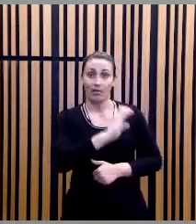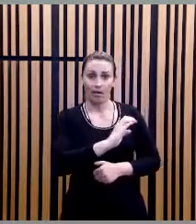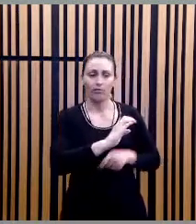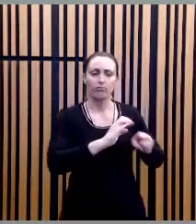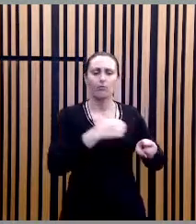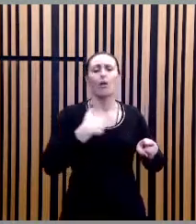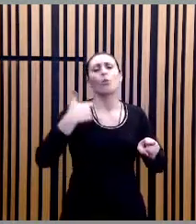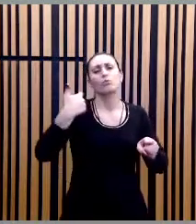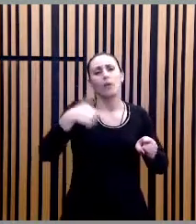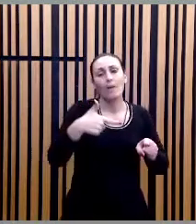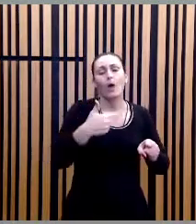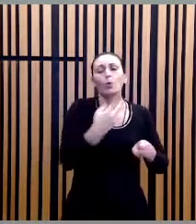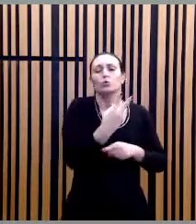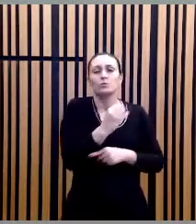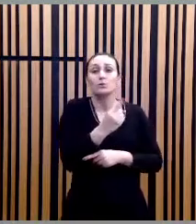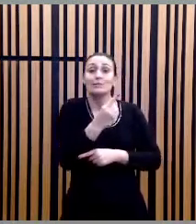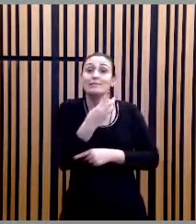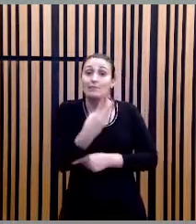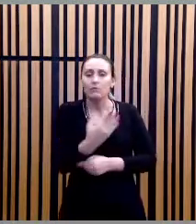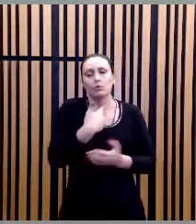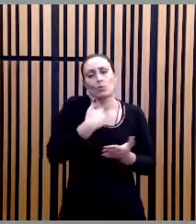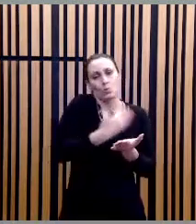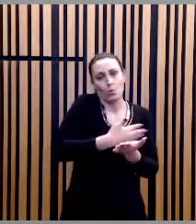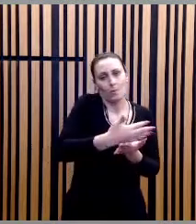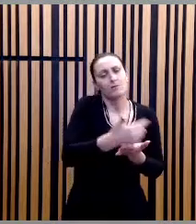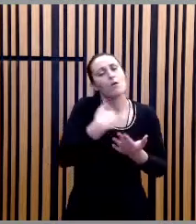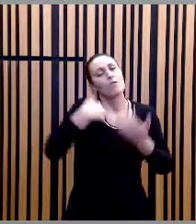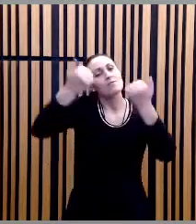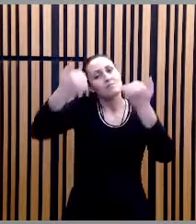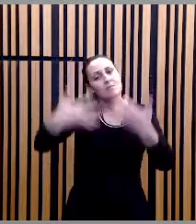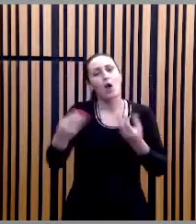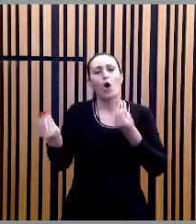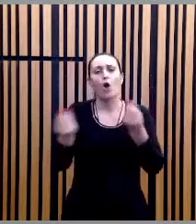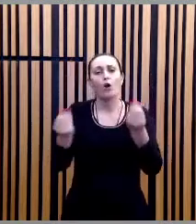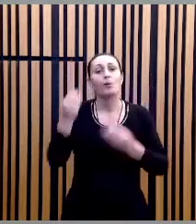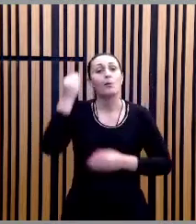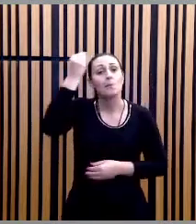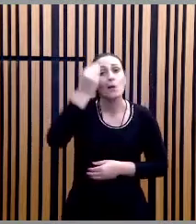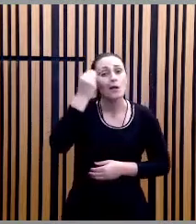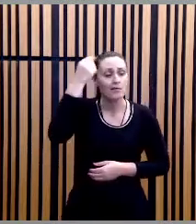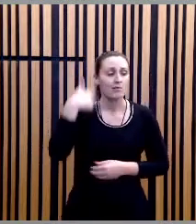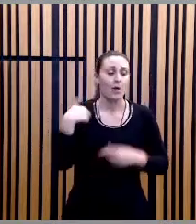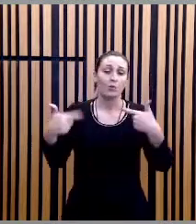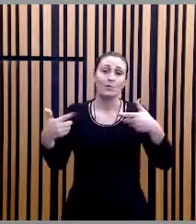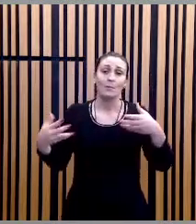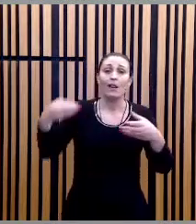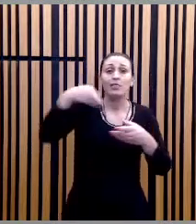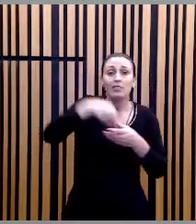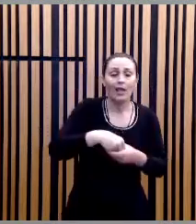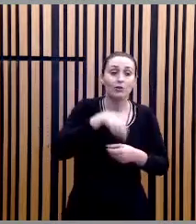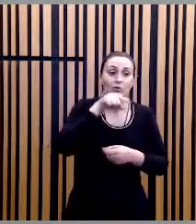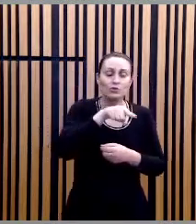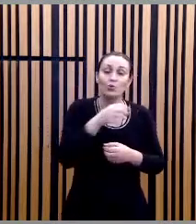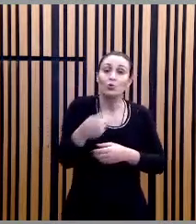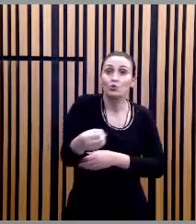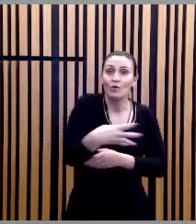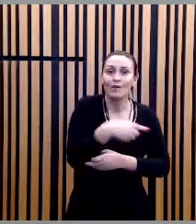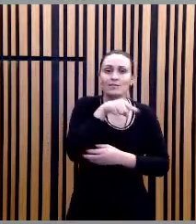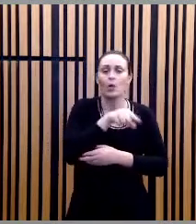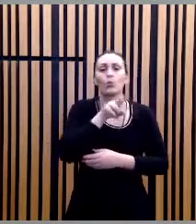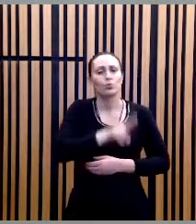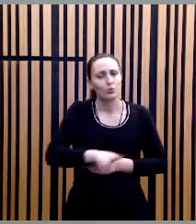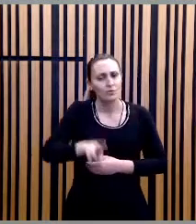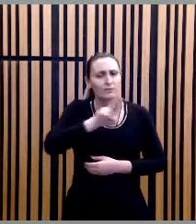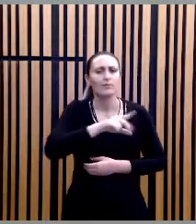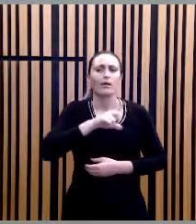desde 2013, então, e vou trazer um pouquinho dessa experiência de como é que é trabalhar num ecossistema de inovação dentro de uma universidade